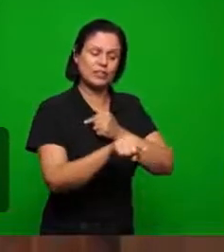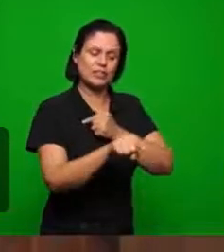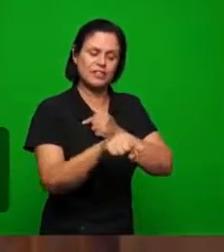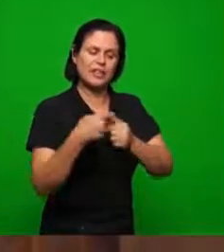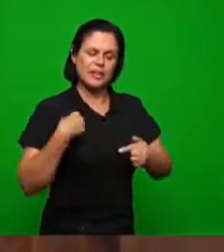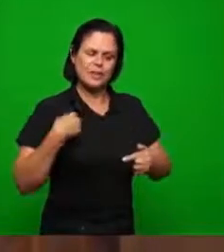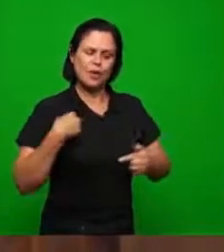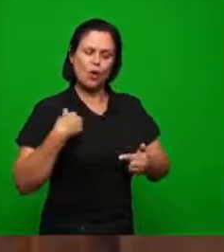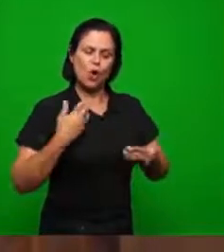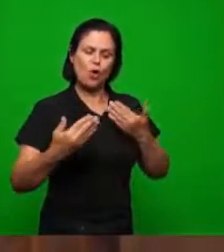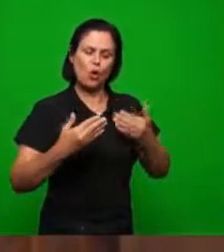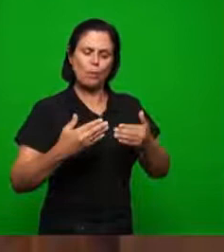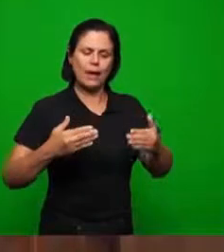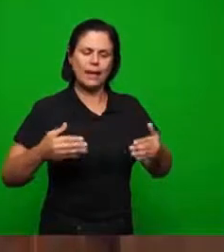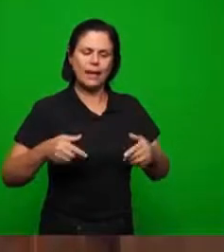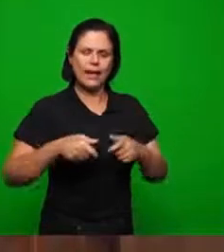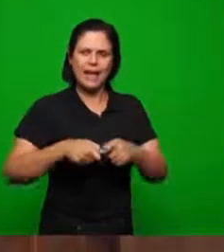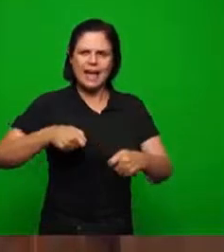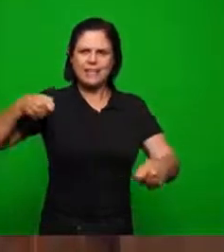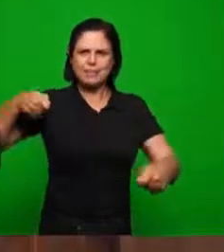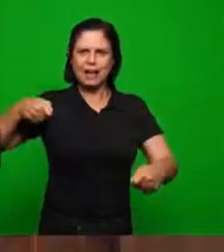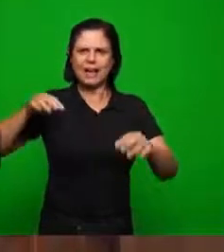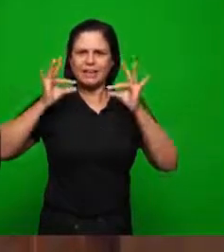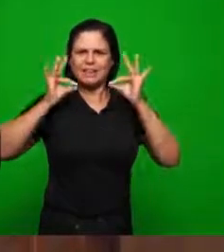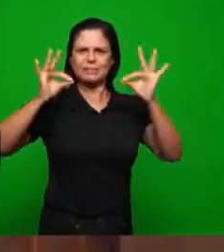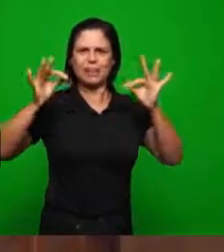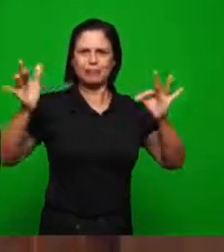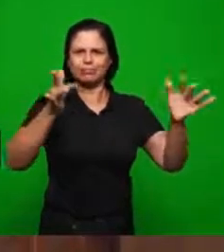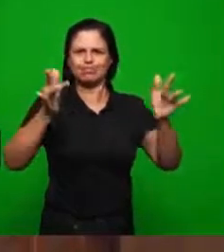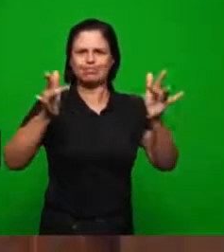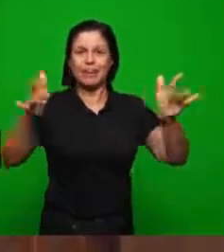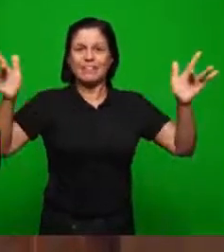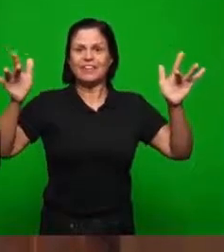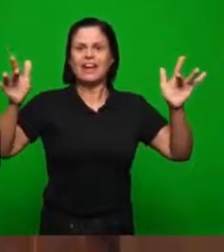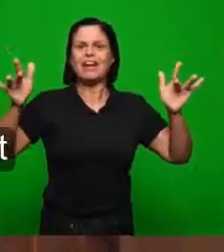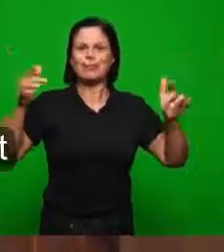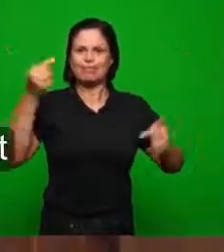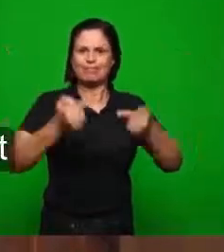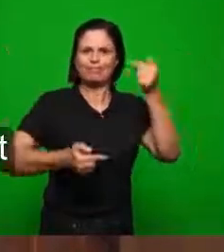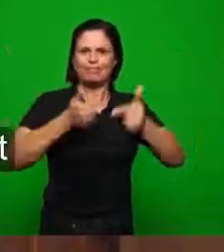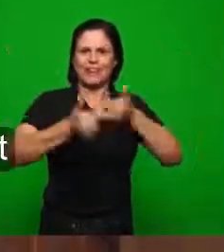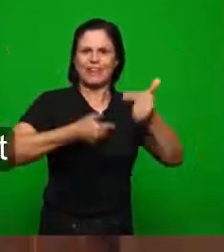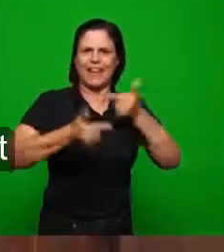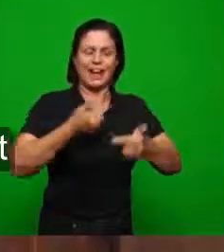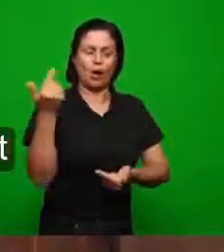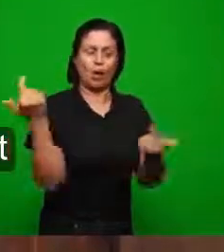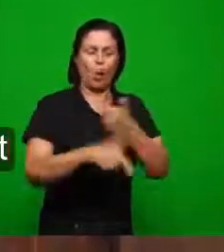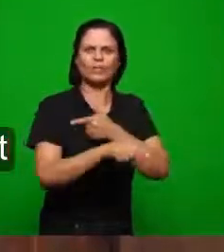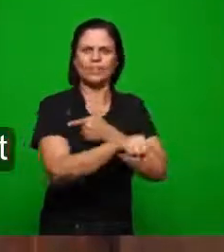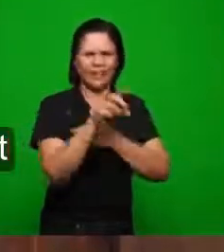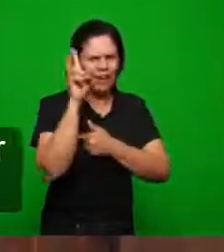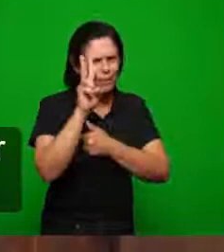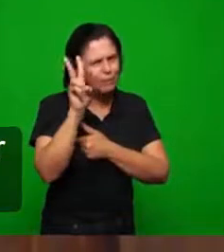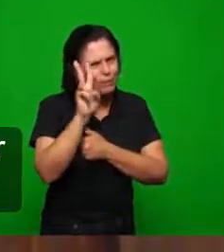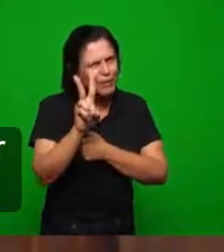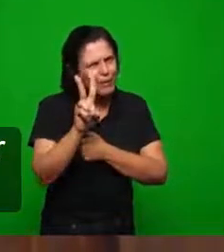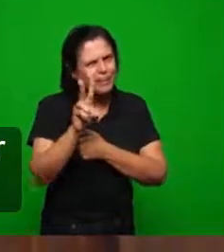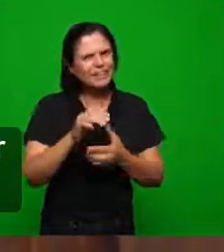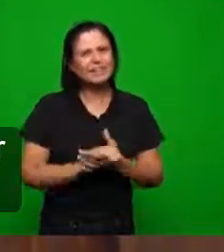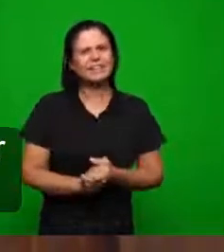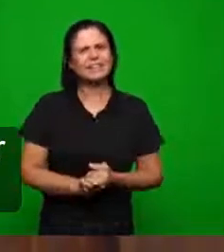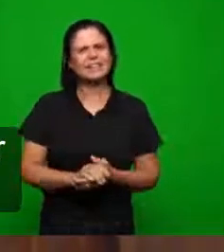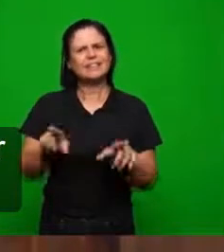eles batalharei com a espada da minha boca. E a espada estava ali na mão de Lutero. Há um outro aspecto interessante, pastor Deus, que é interessante falar, é que no